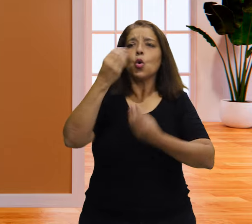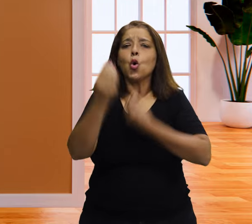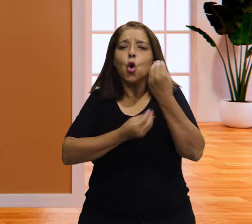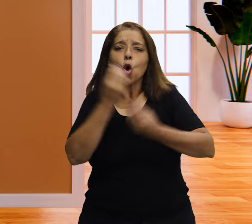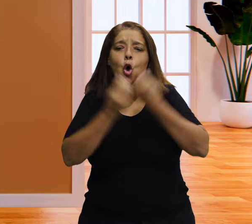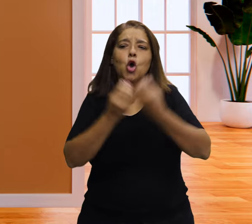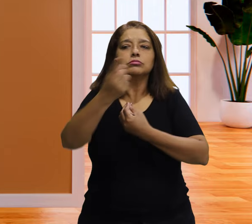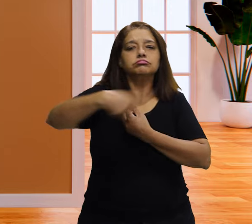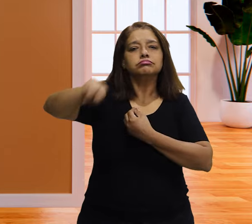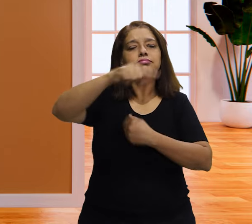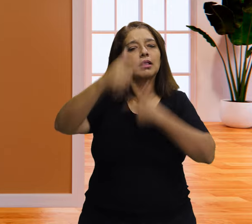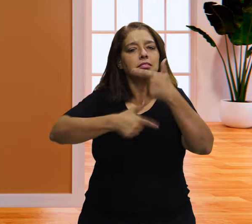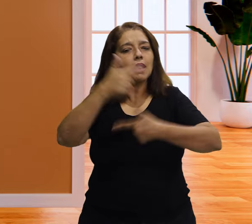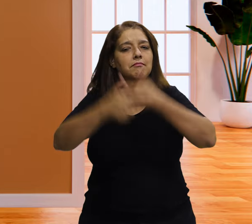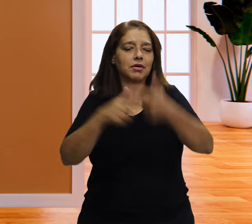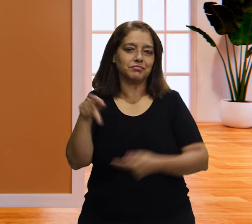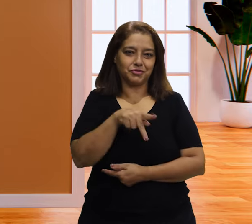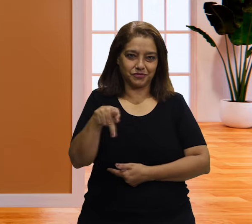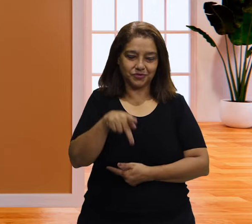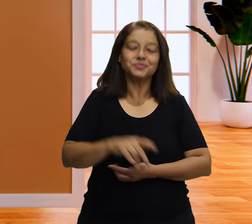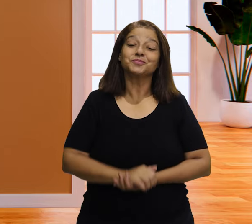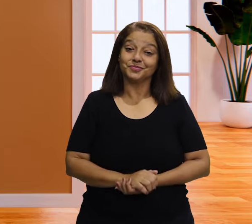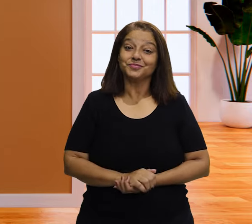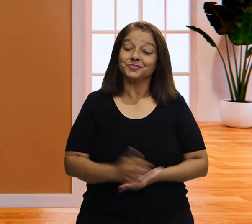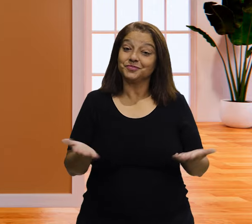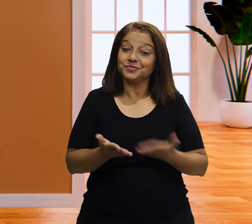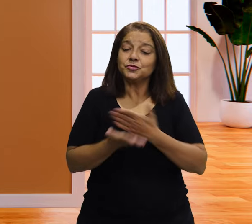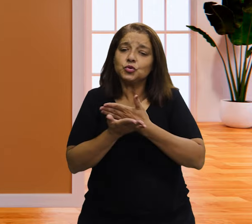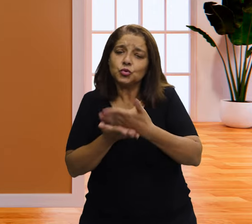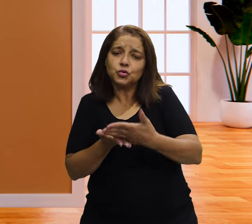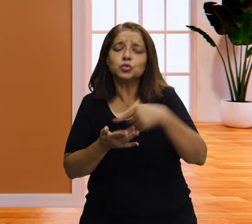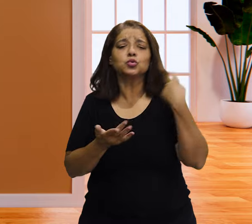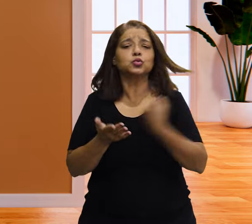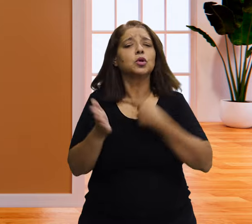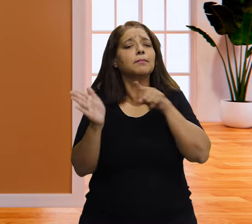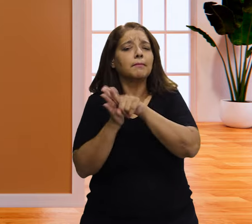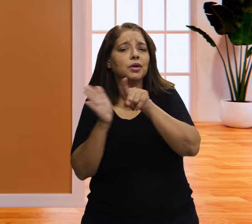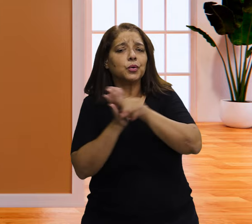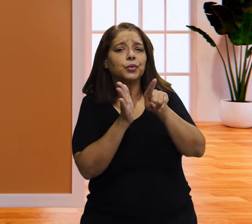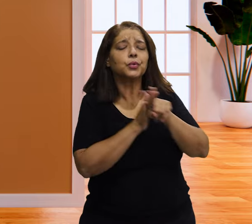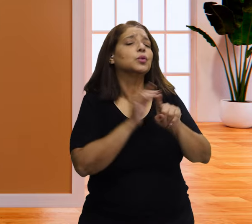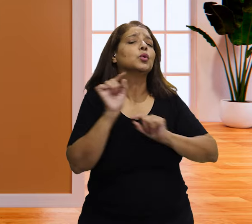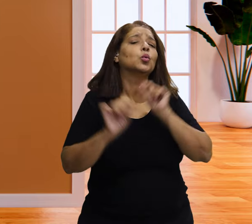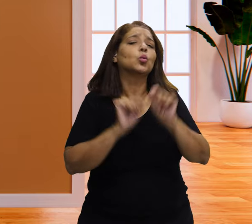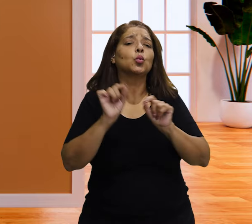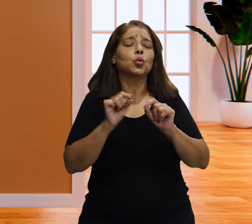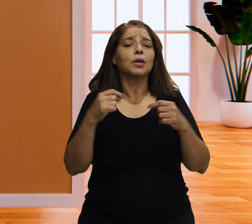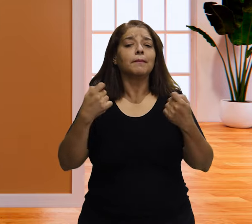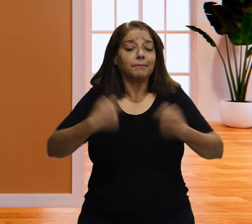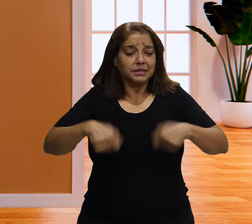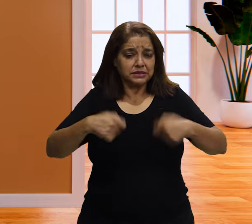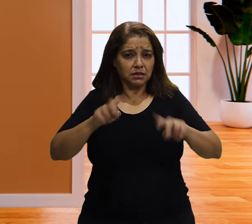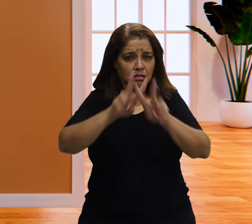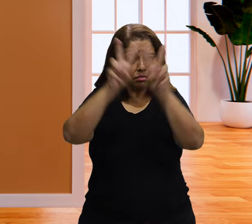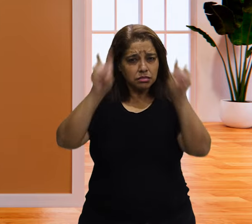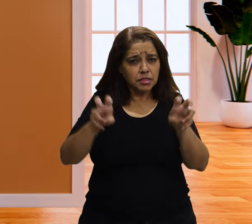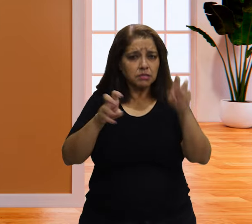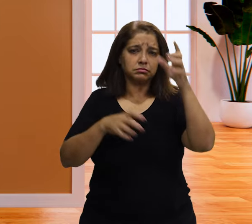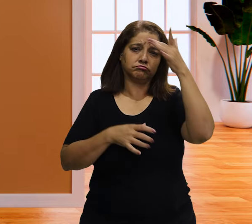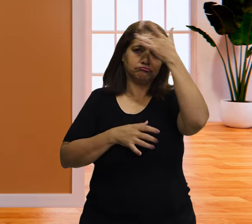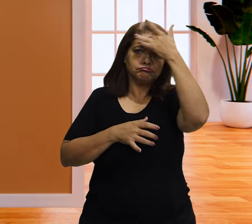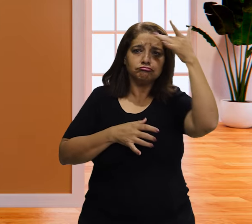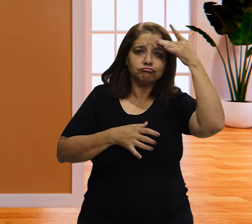nos quais vive. Então, para iniciar, questionamos: por que falar sobre saúde mental dos